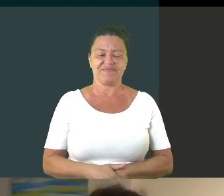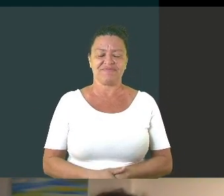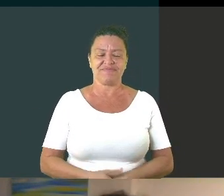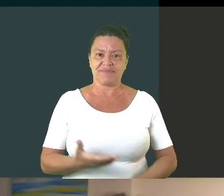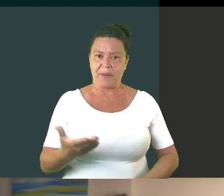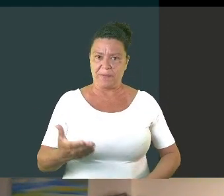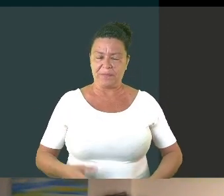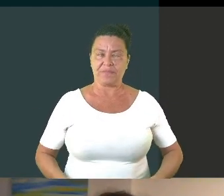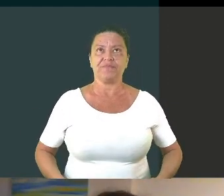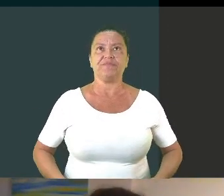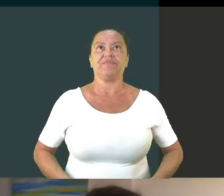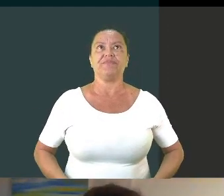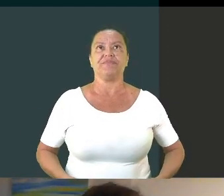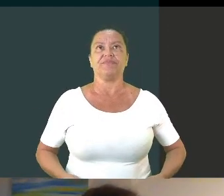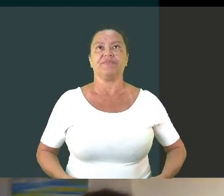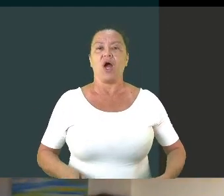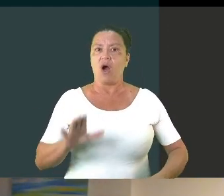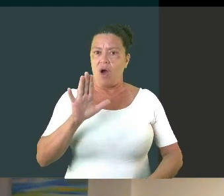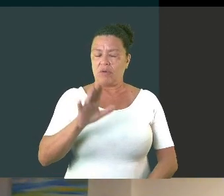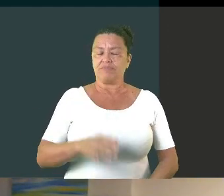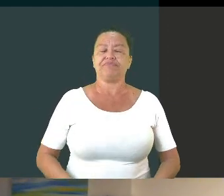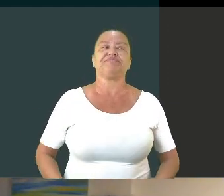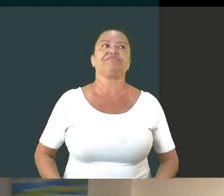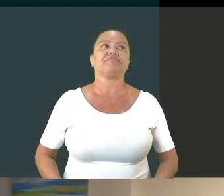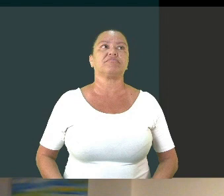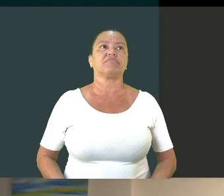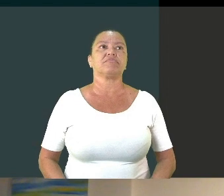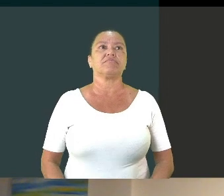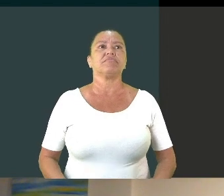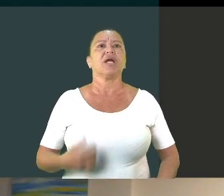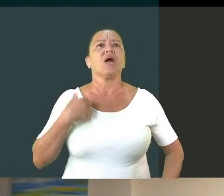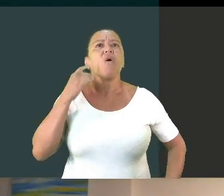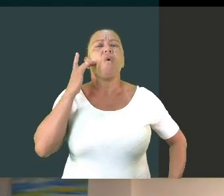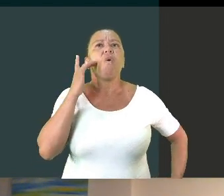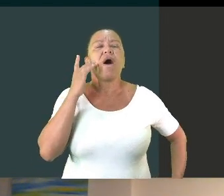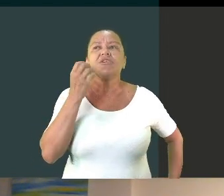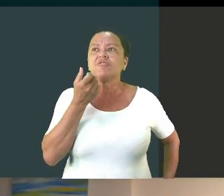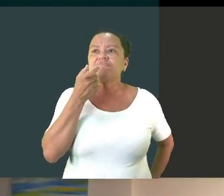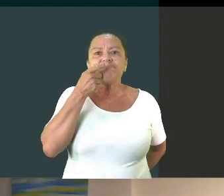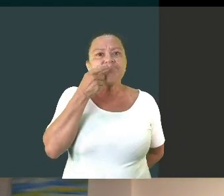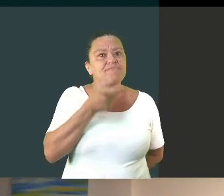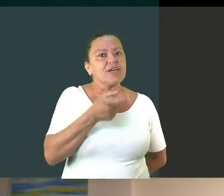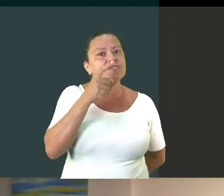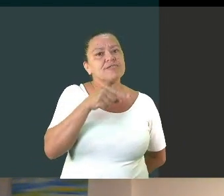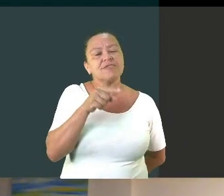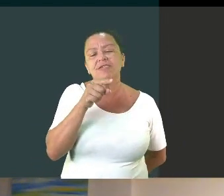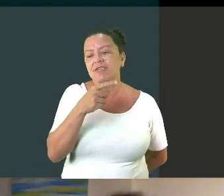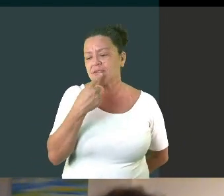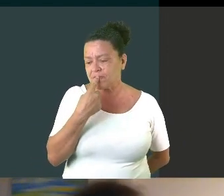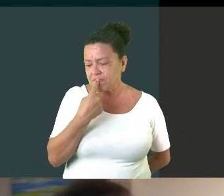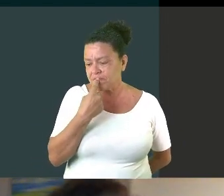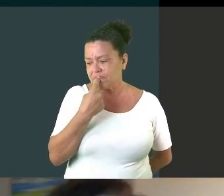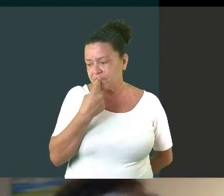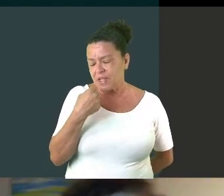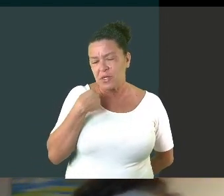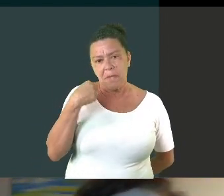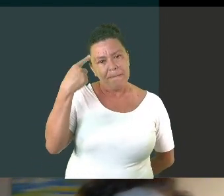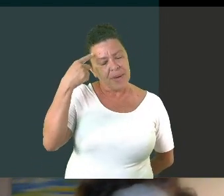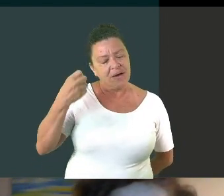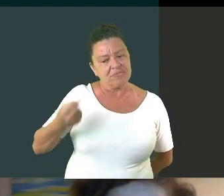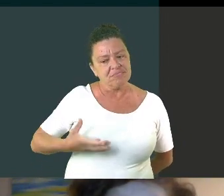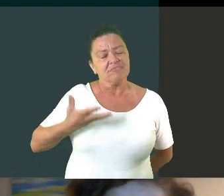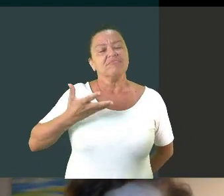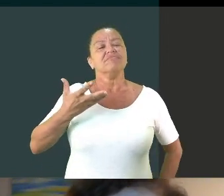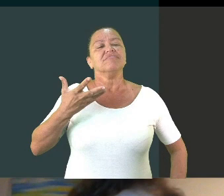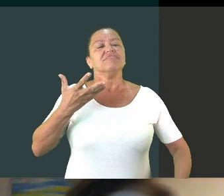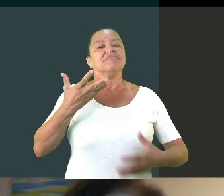Bom, olha só, vamos chegar a um ponto que eu acho bastante interessante, que é o que me motivou